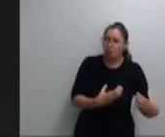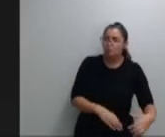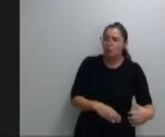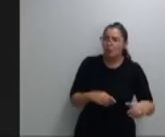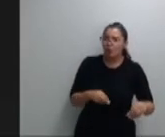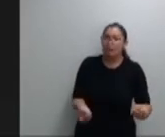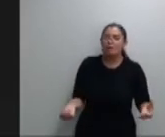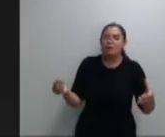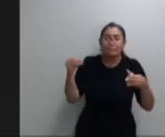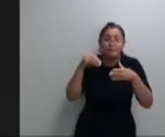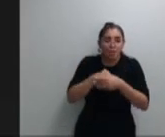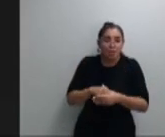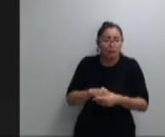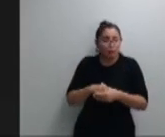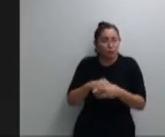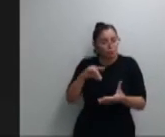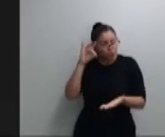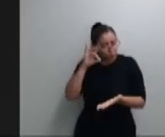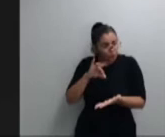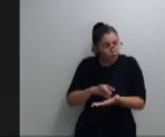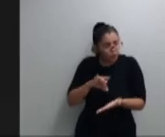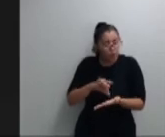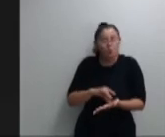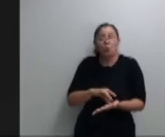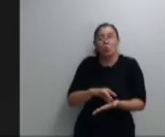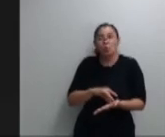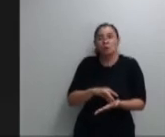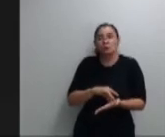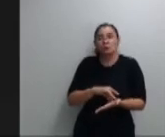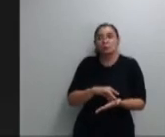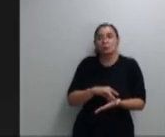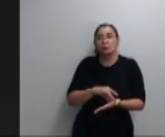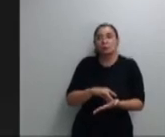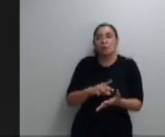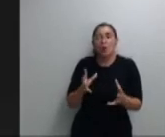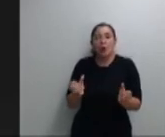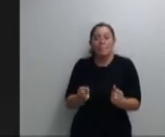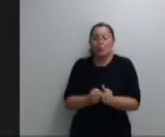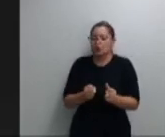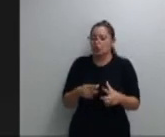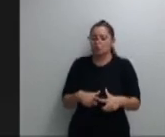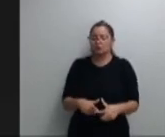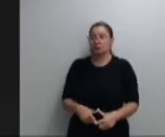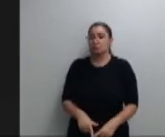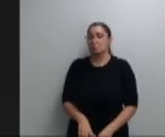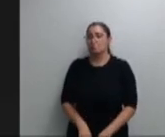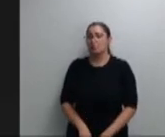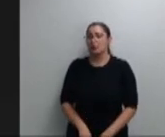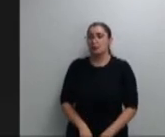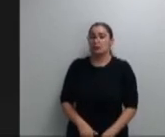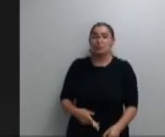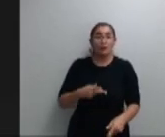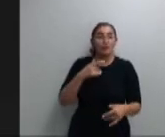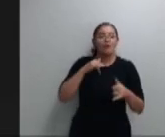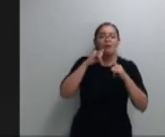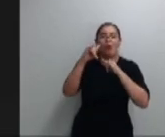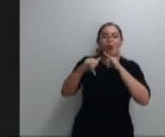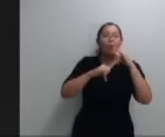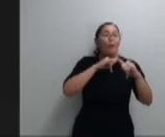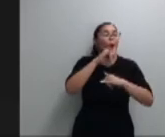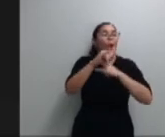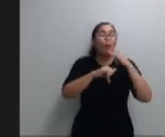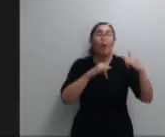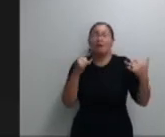de uma credibilidade fenomênica, com apego à impessoalidade propagada no texto constitucional